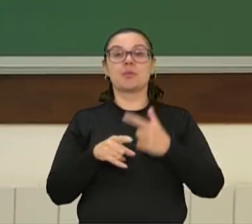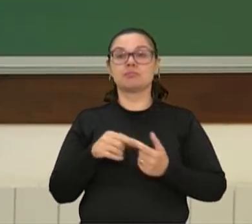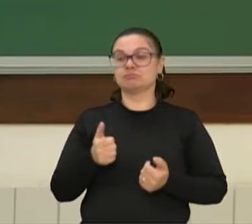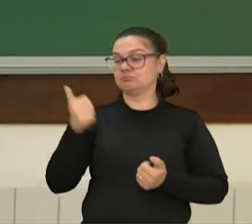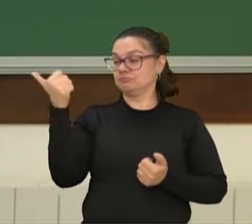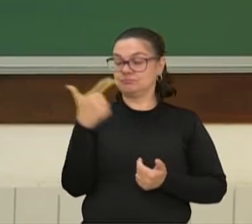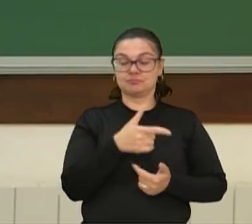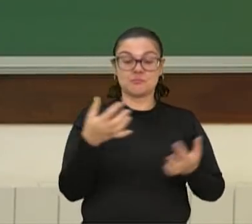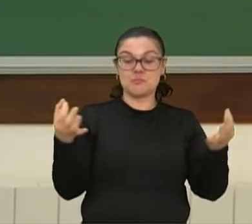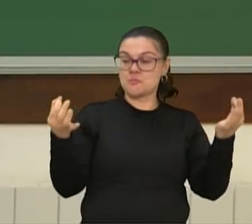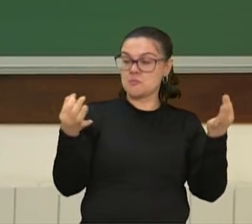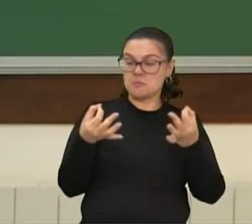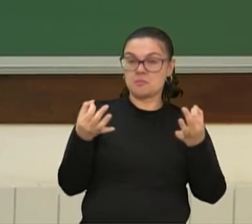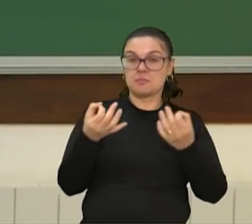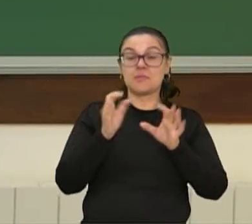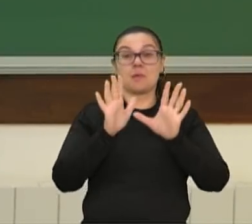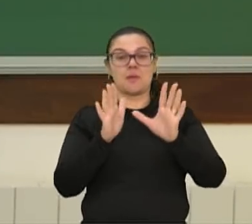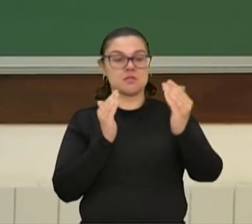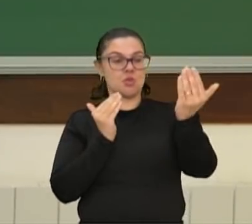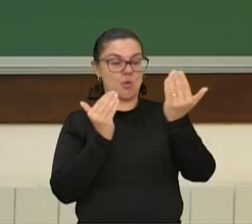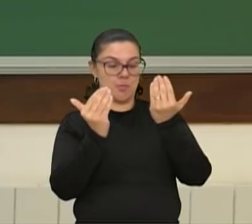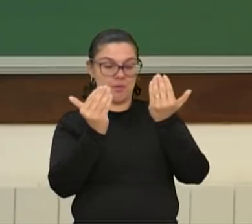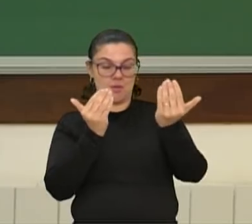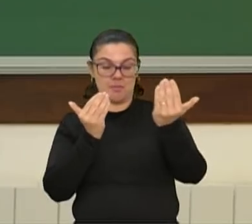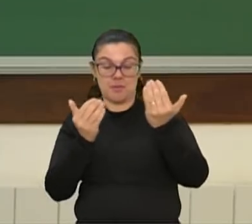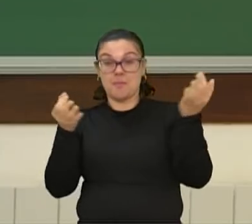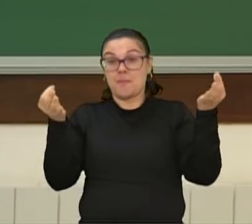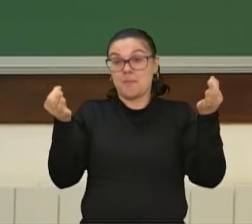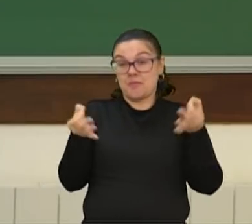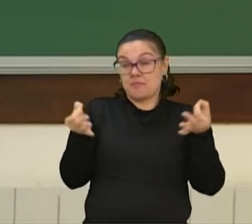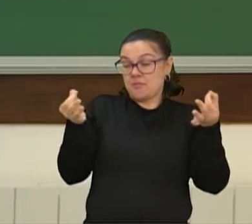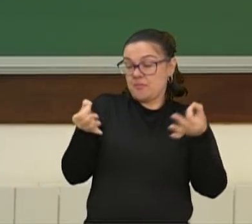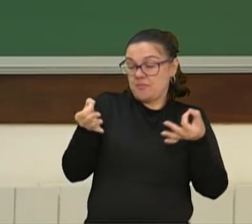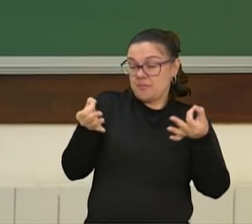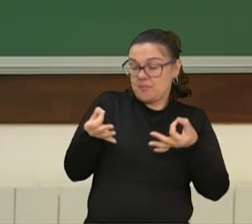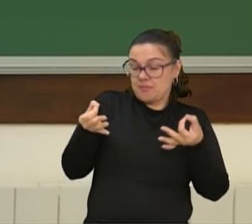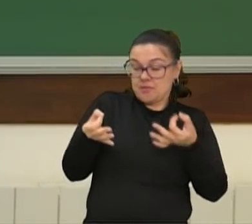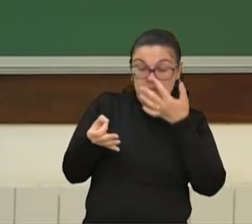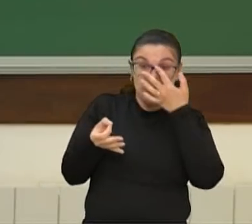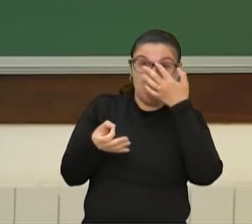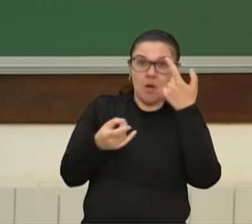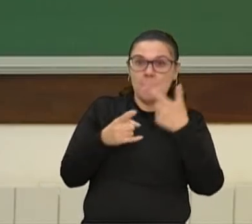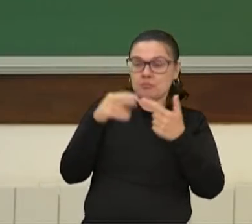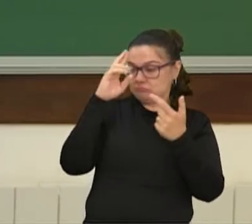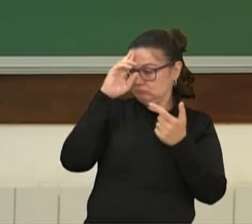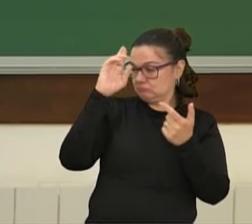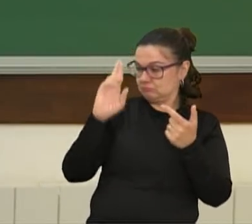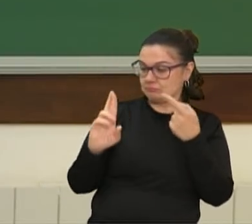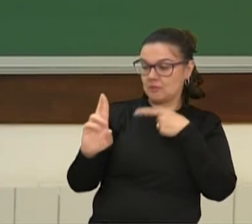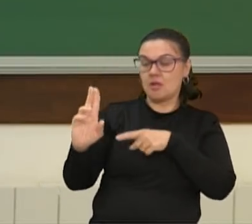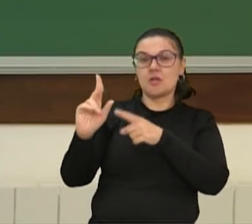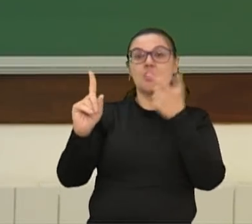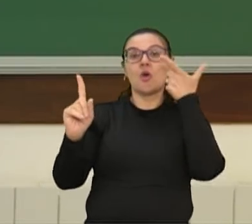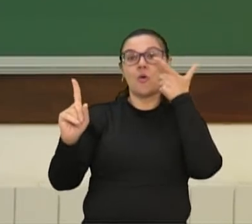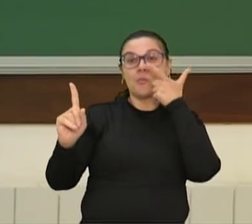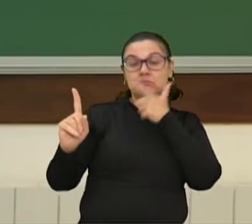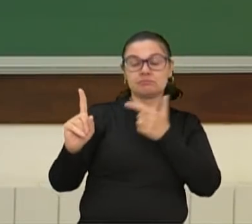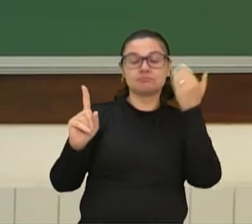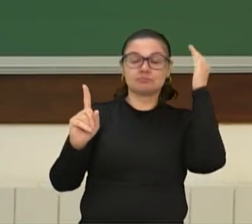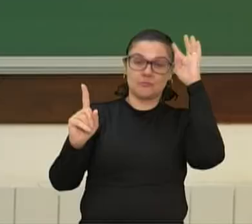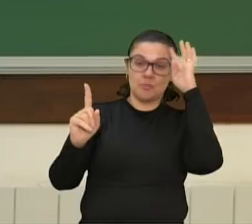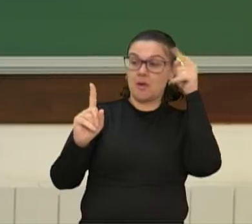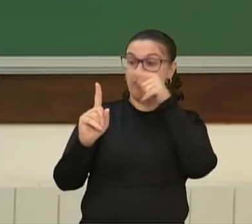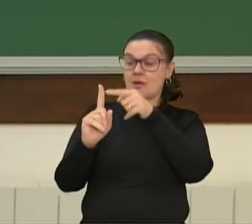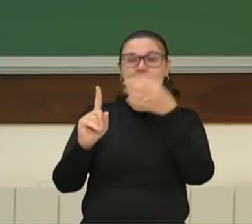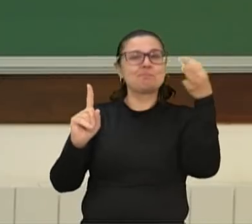graus de perfeição. E se comparamos graus de perfeição, é que racionalmente conseguimos imaginar